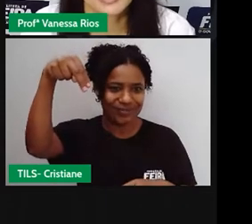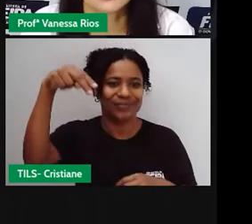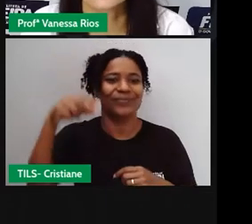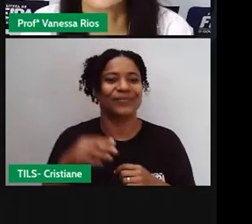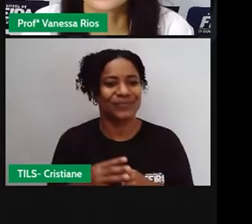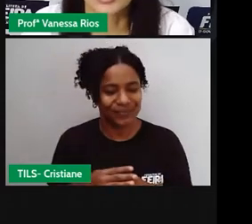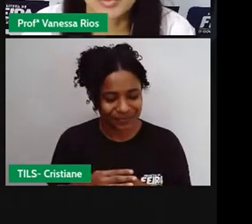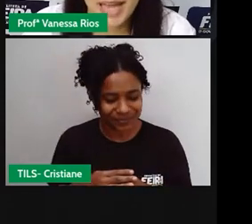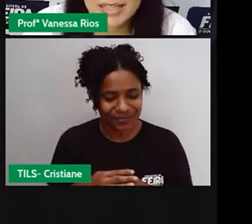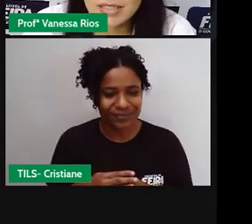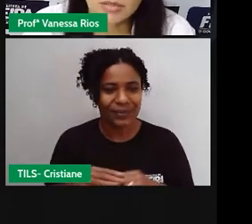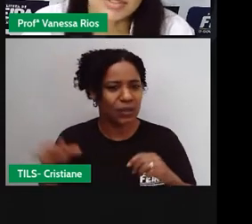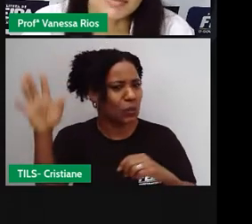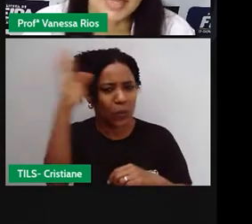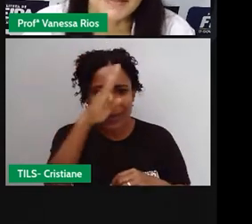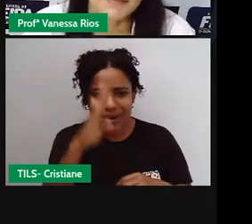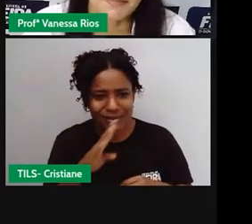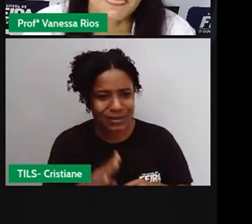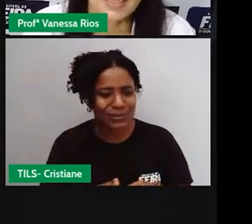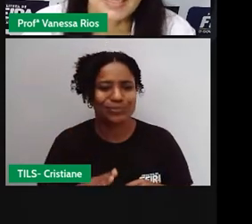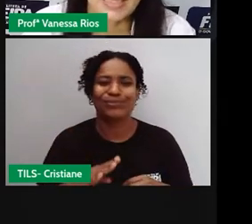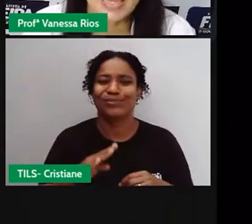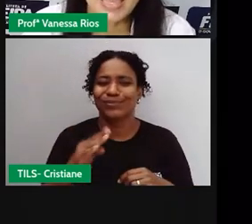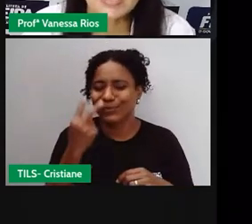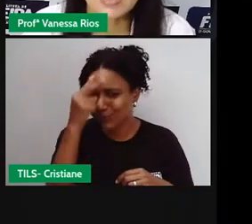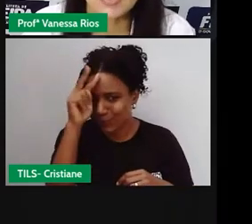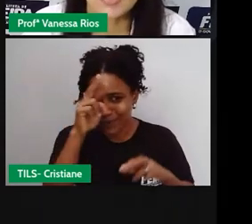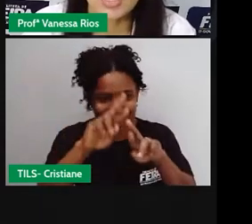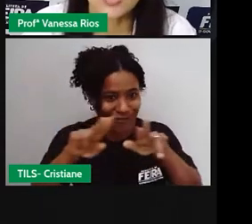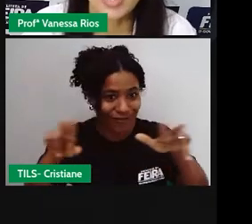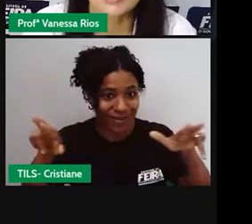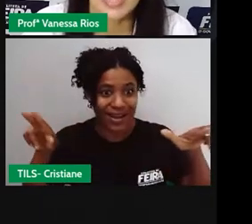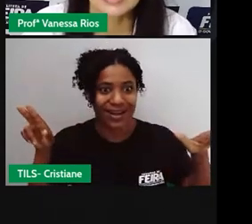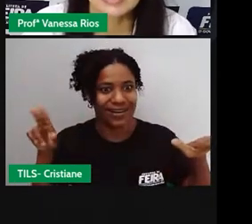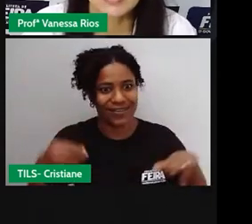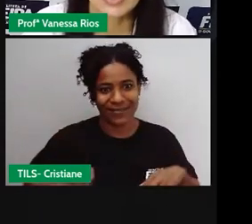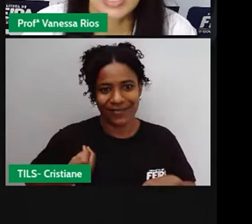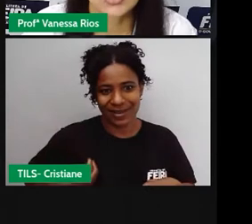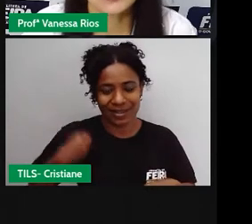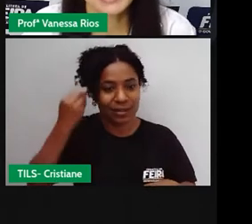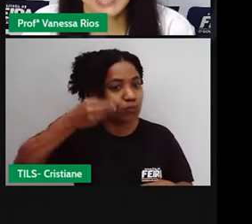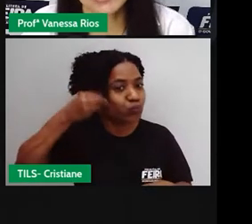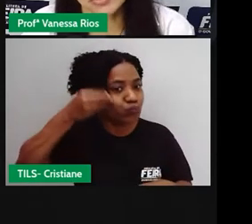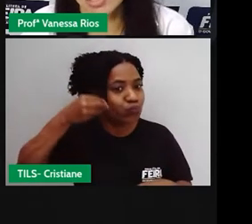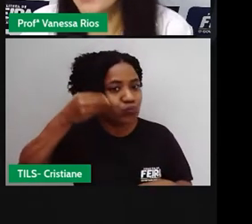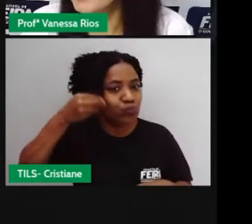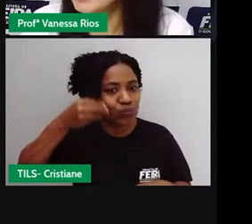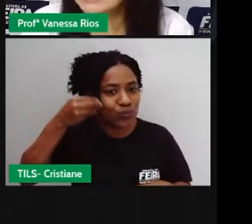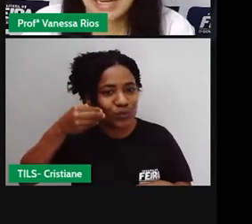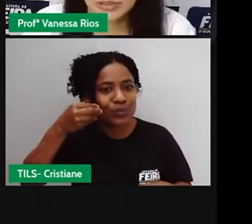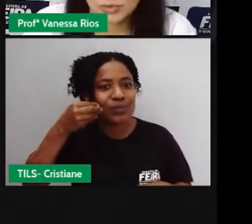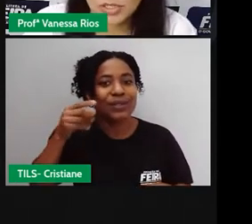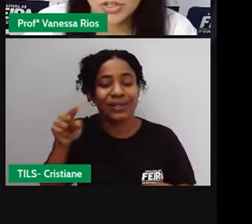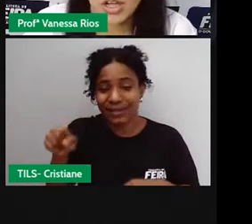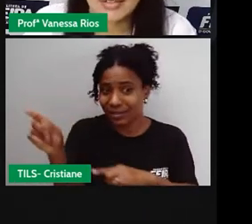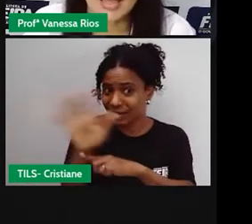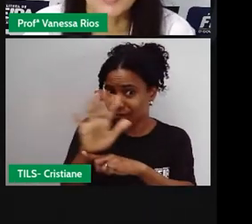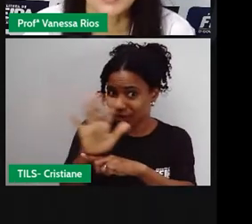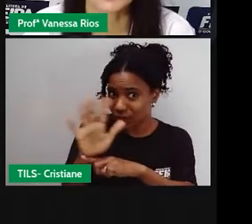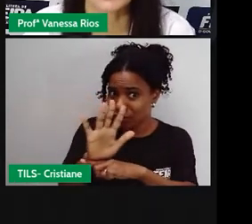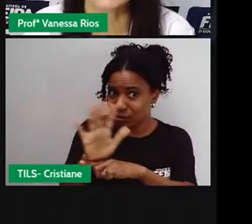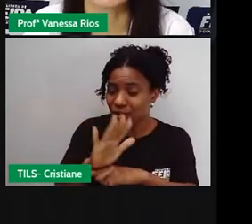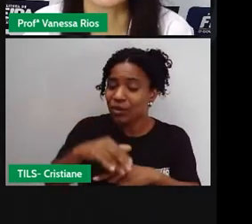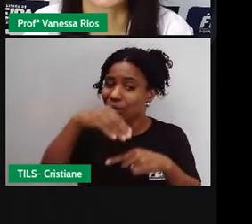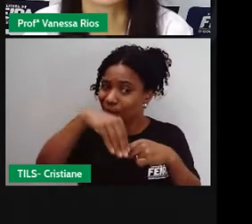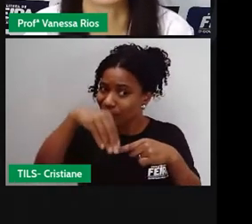o Nordeste, por todo o Brasil também. E aí esse vídeo retrata, na verdade, um caos, não é uma literatura de cordel.